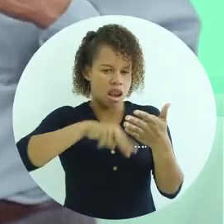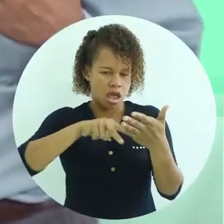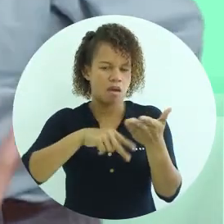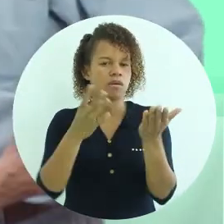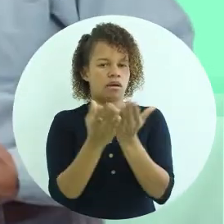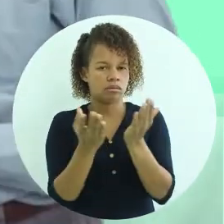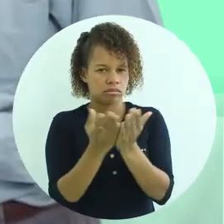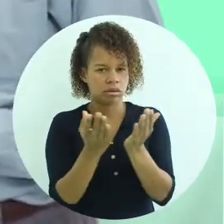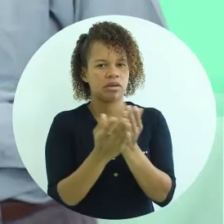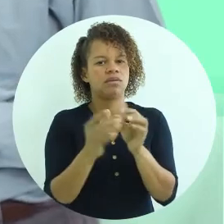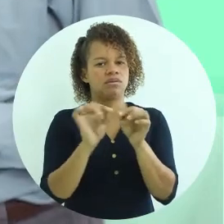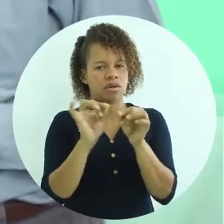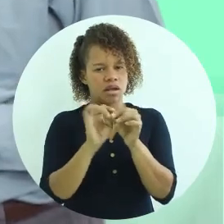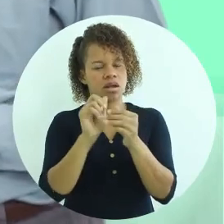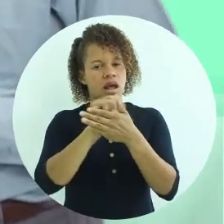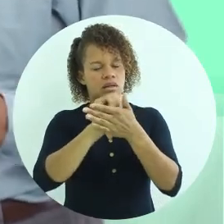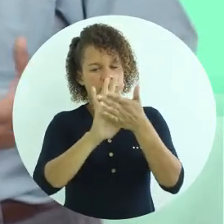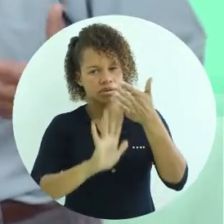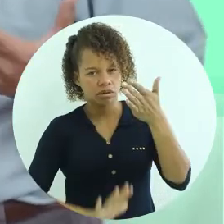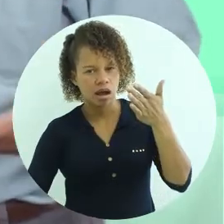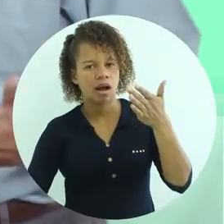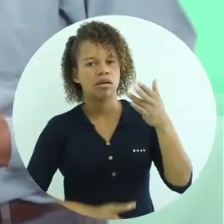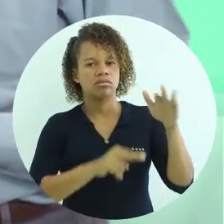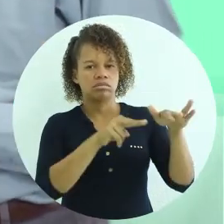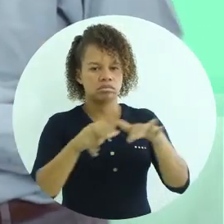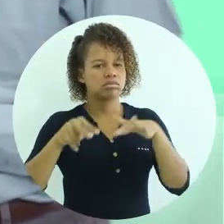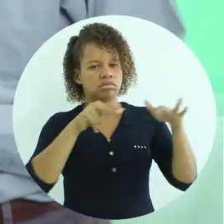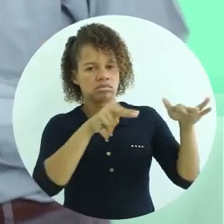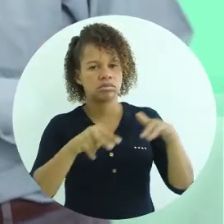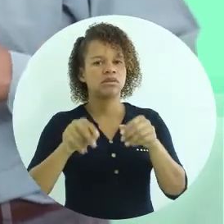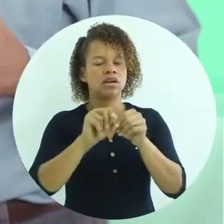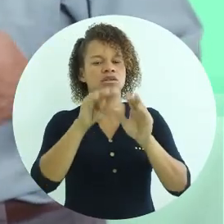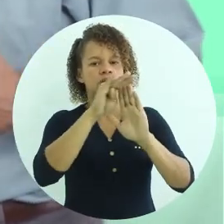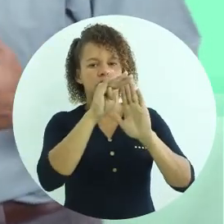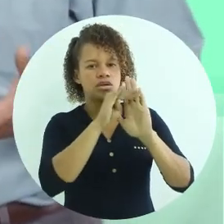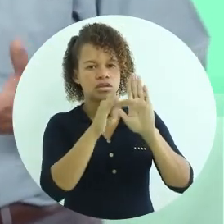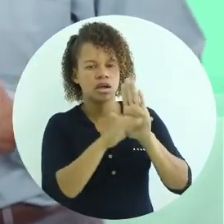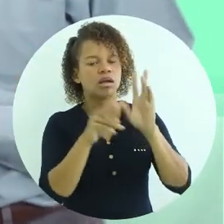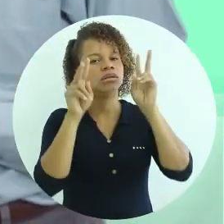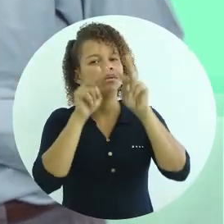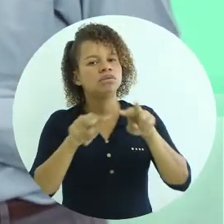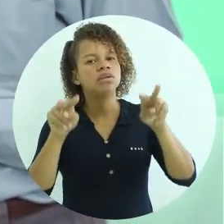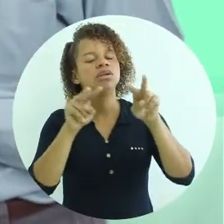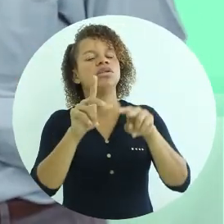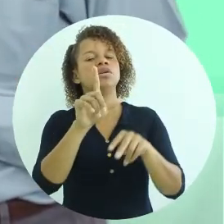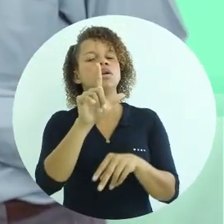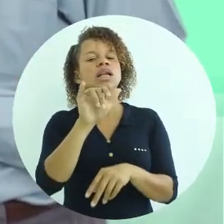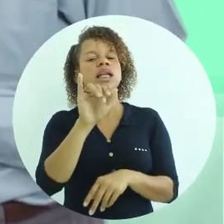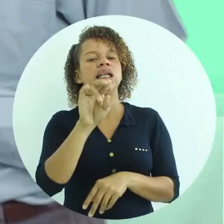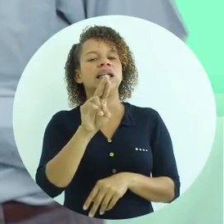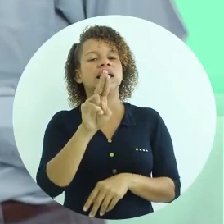caderno, façam a atividade semanal, né? Façam o projeto, vejam os links e os vídeos